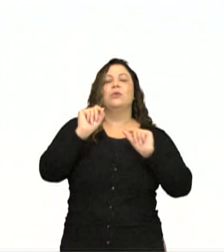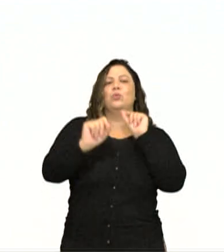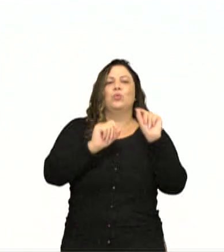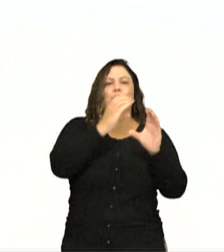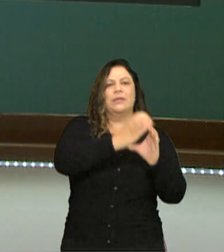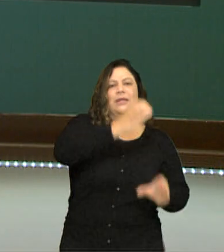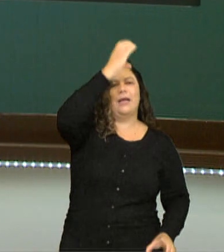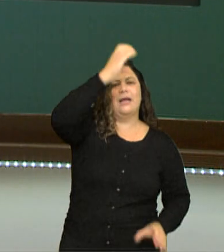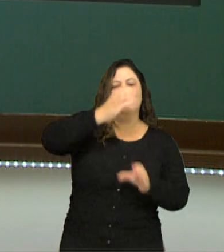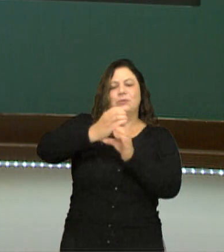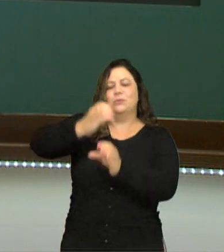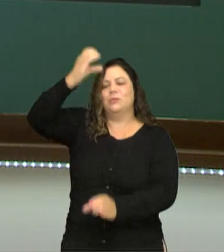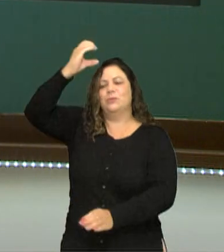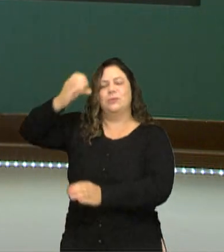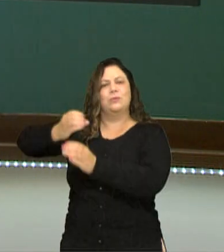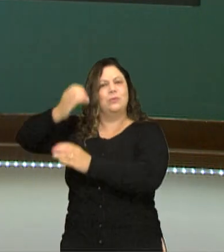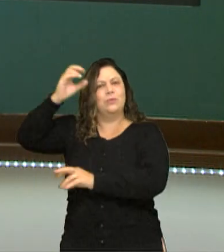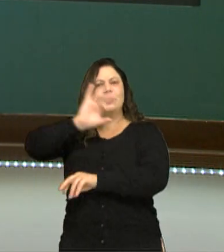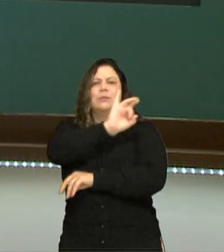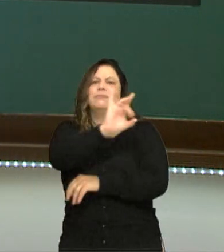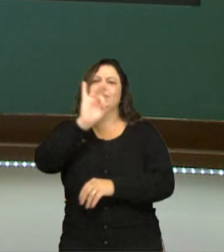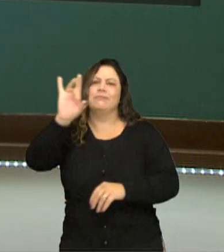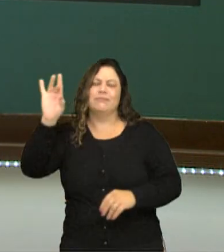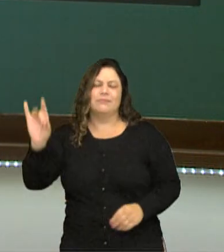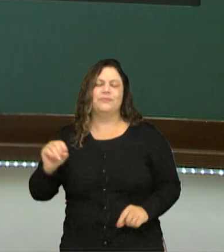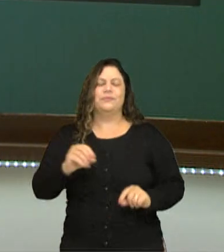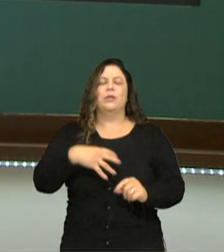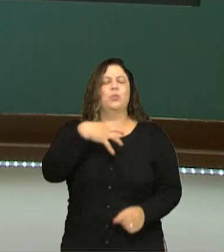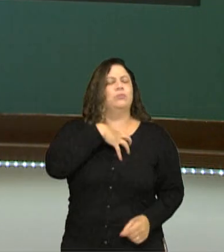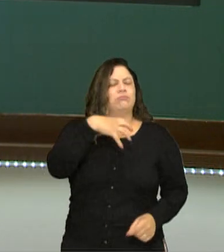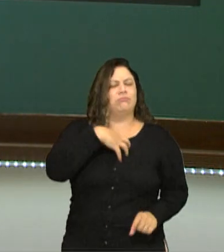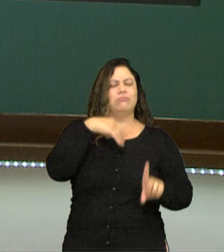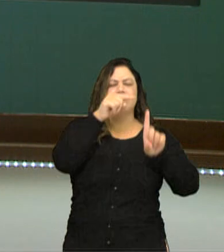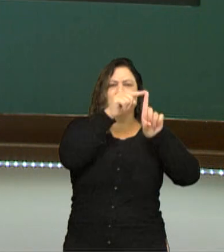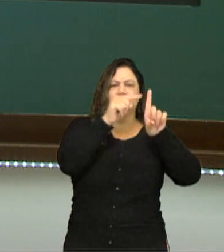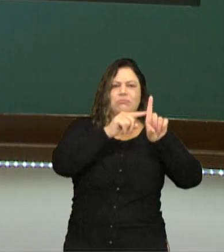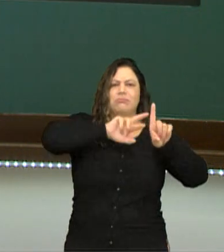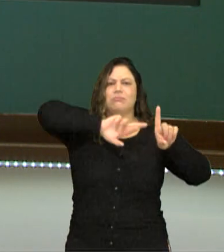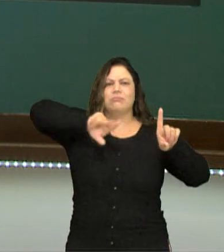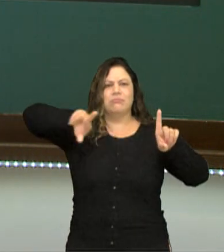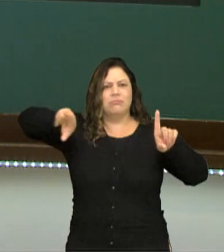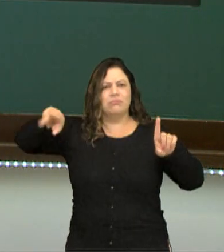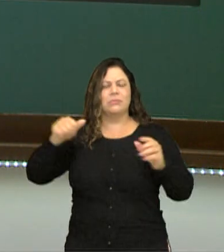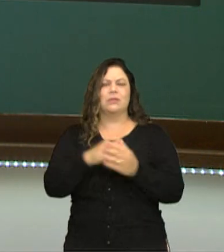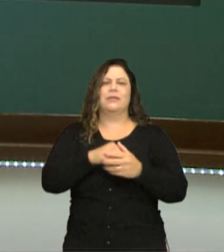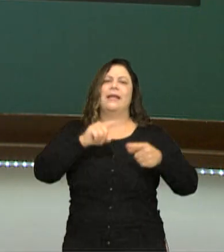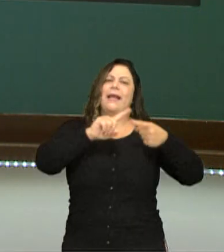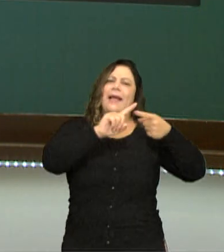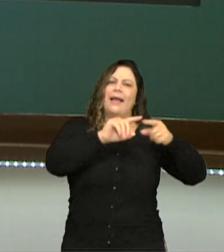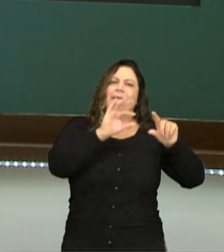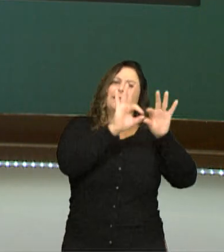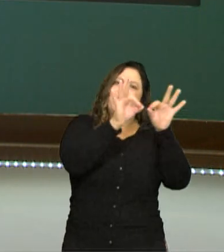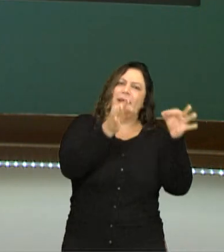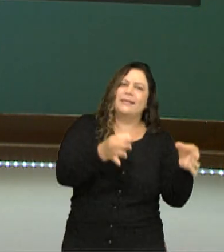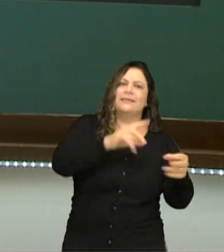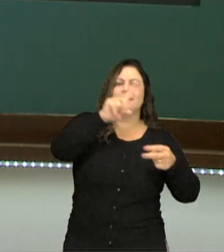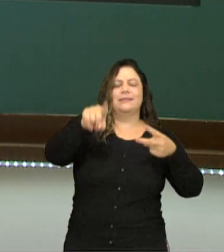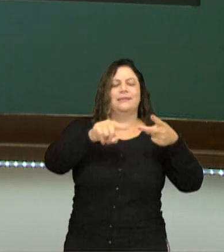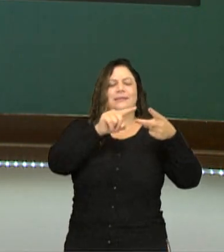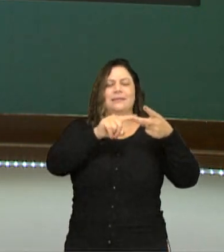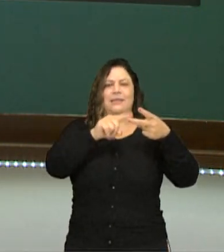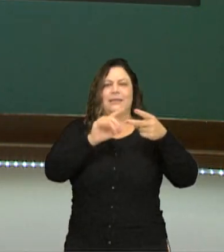né? Sendo que cada coluna tem o seu estilo, né? A dórica, por exemplo, é mais simples, né? Aí que a jônica